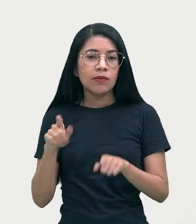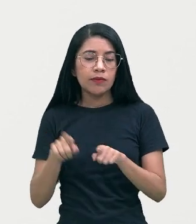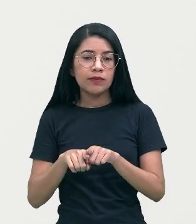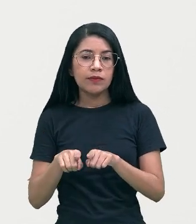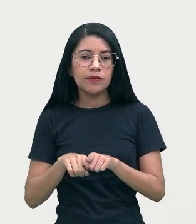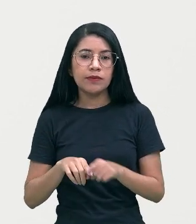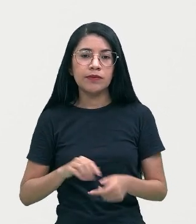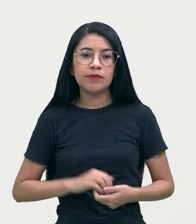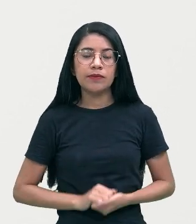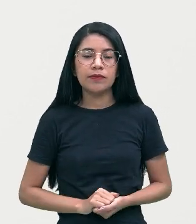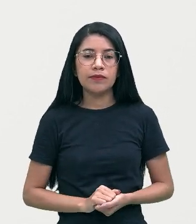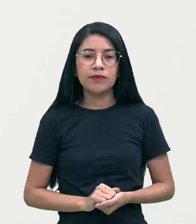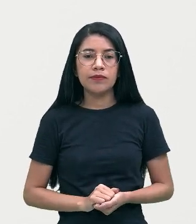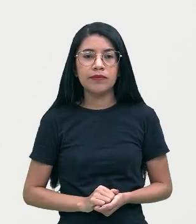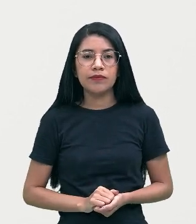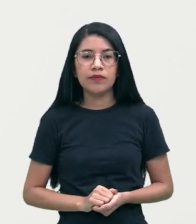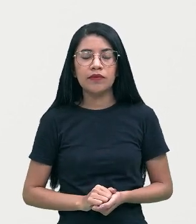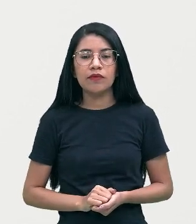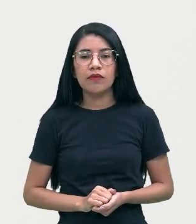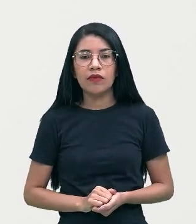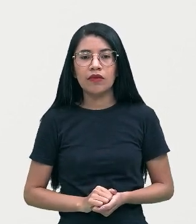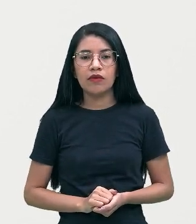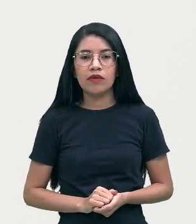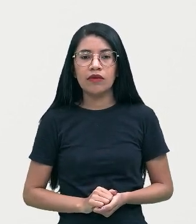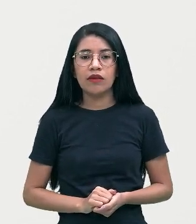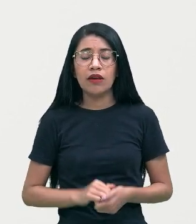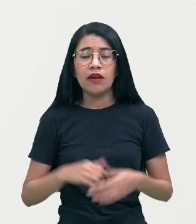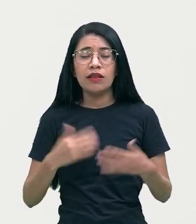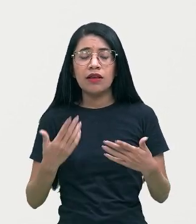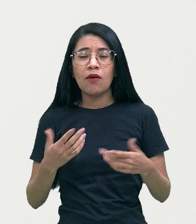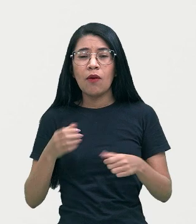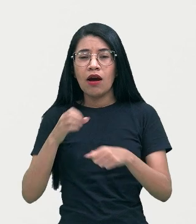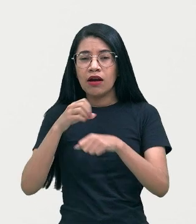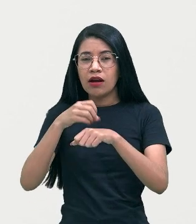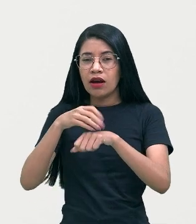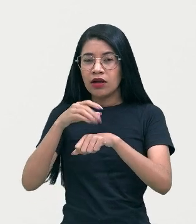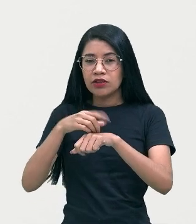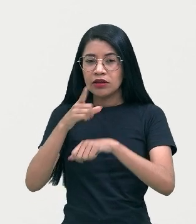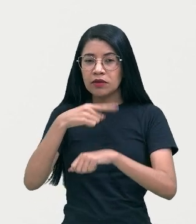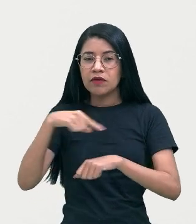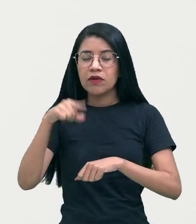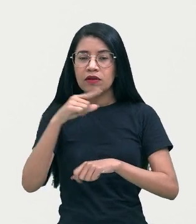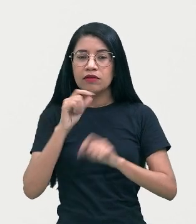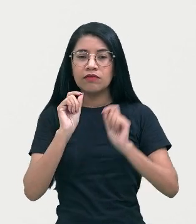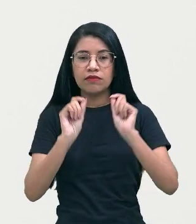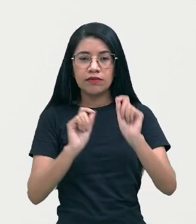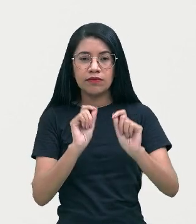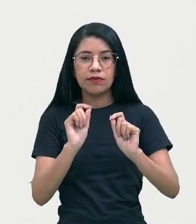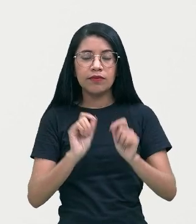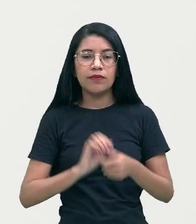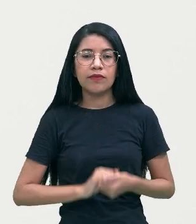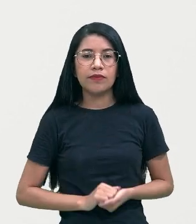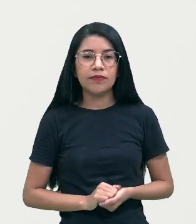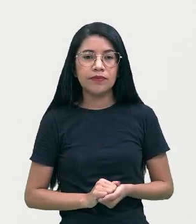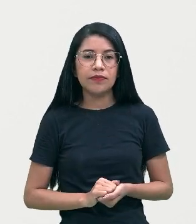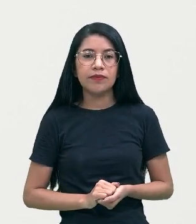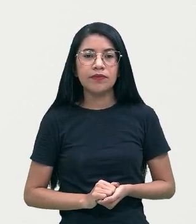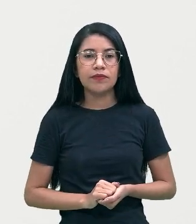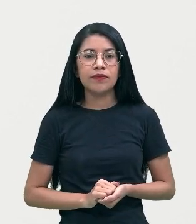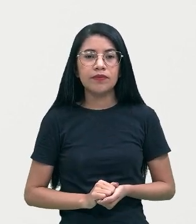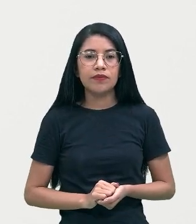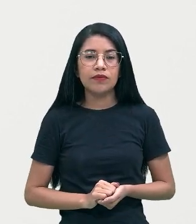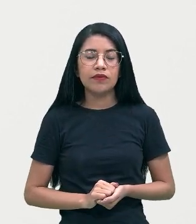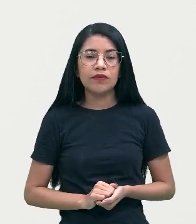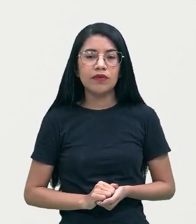asfixia. Então, olha só, qual é a grande dica, né? Qual é a grande dica